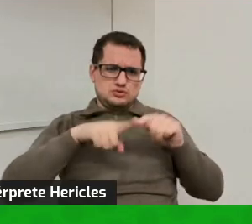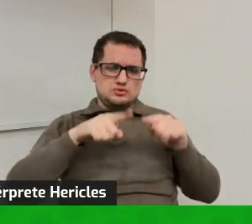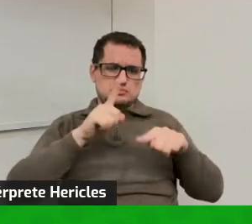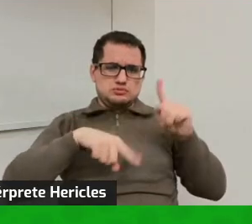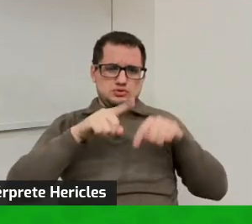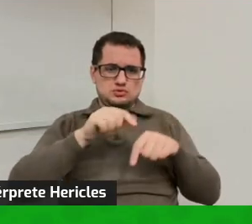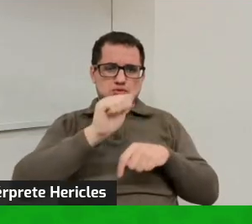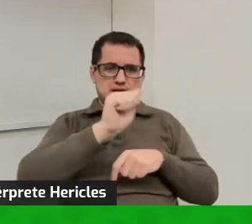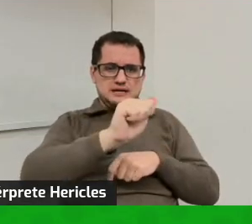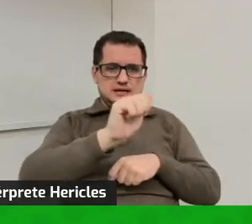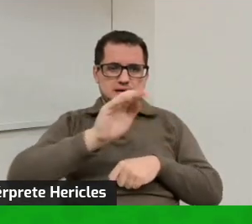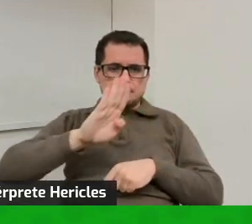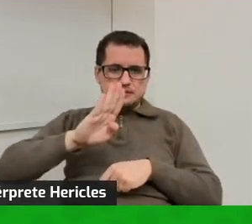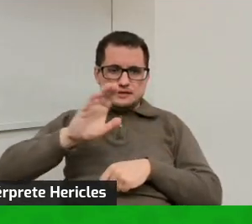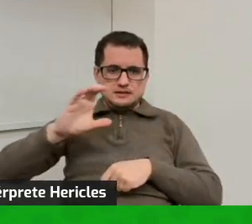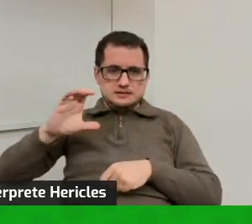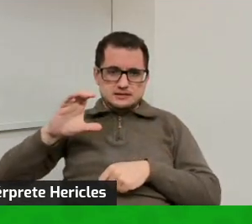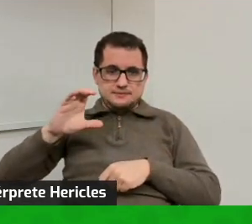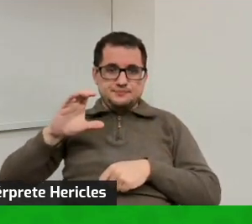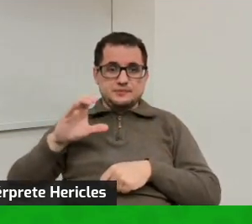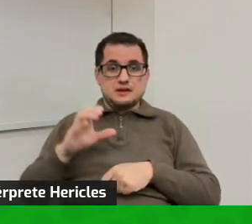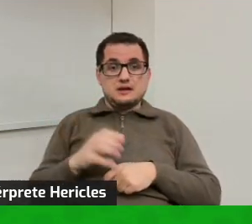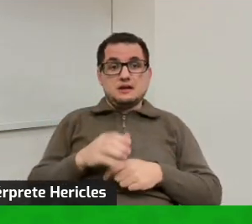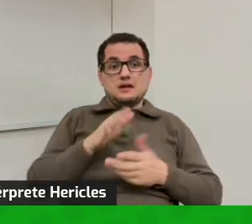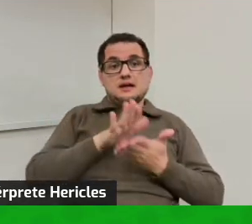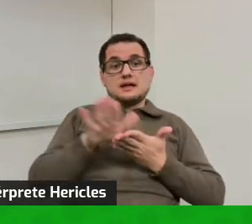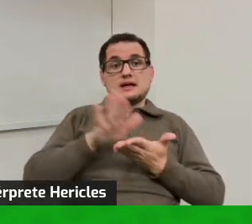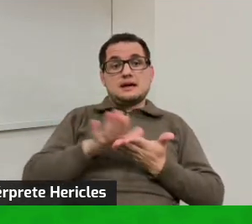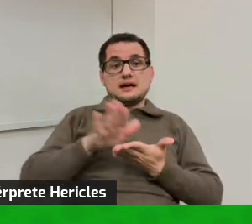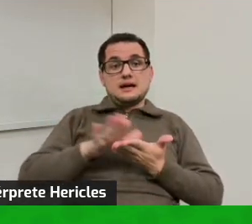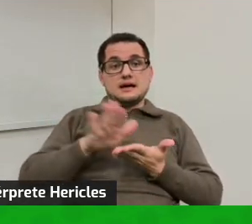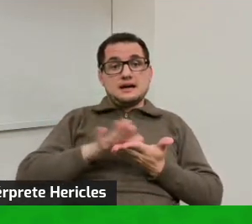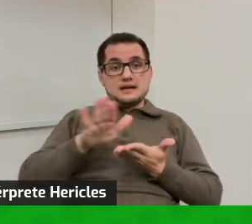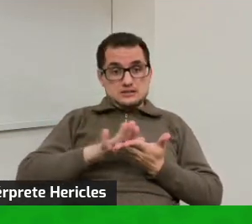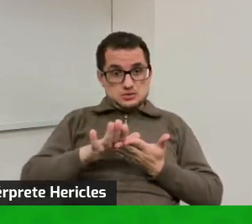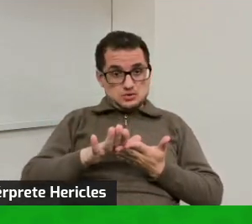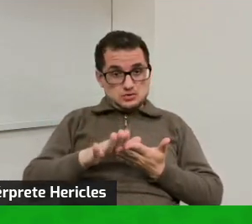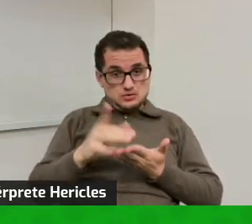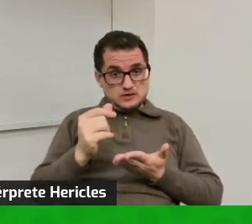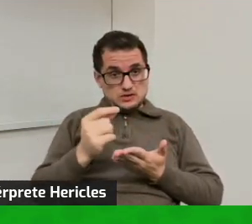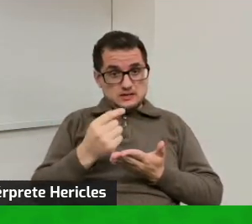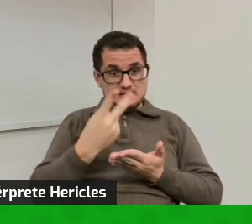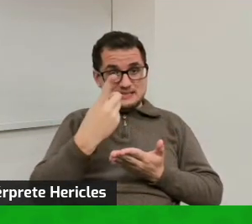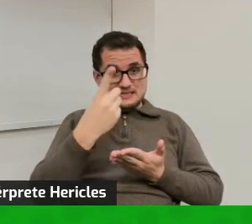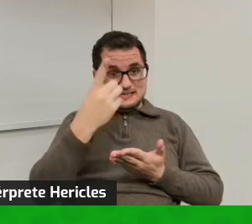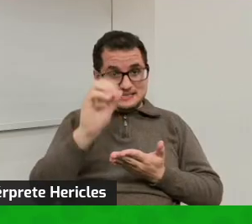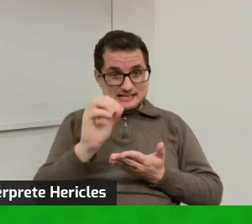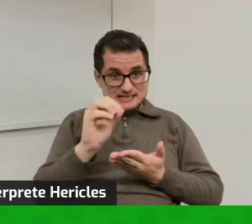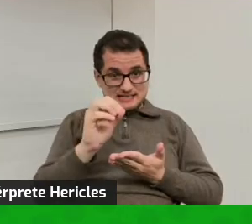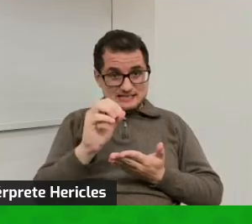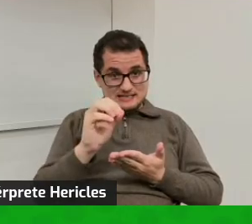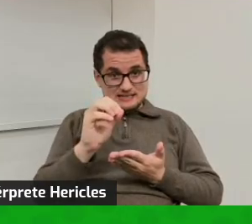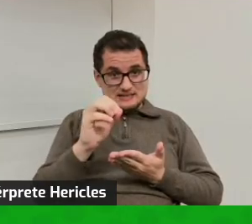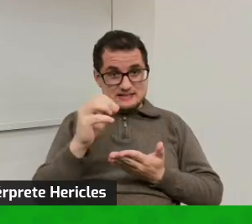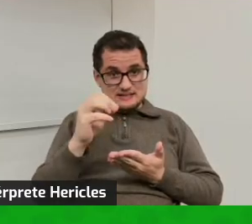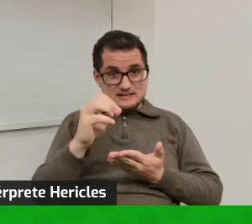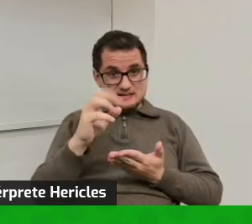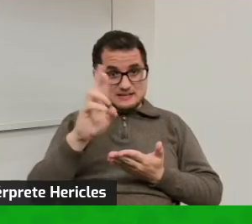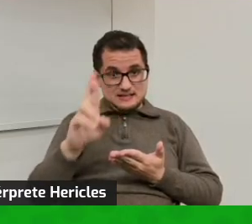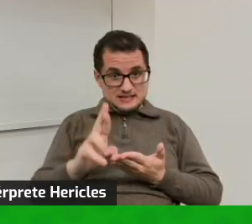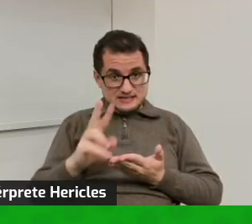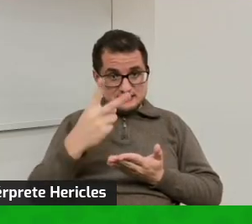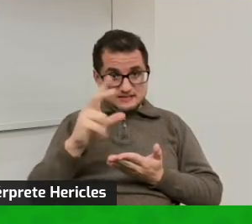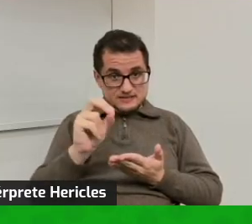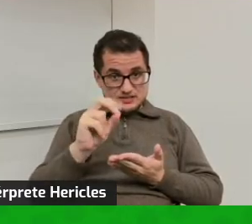C, com custo de 10, 20 e 30. E aí, o primeiro